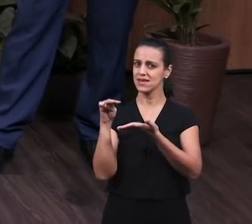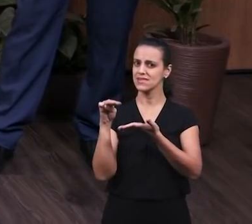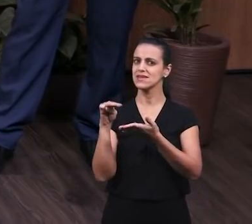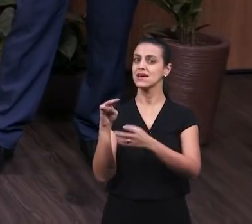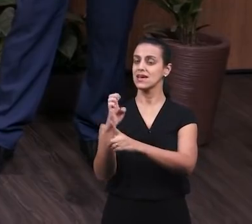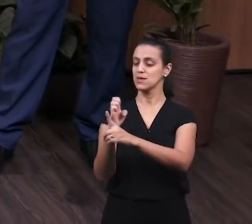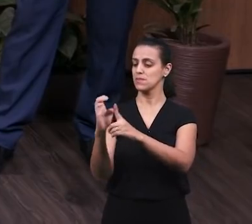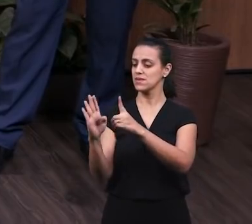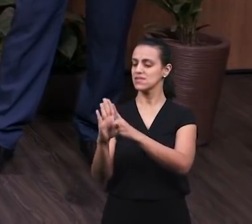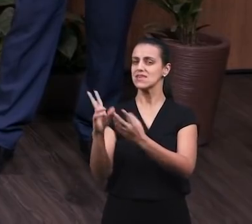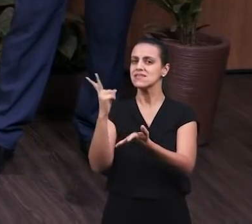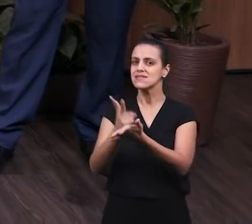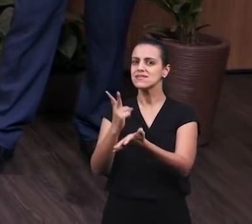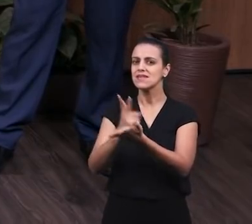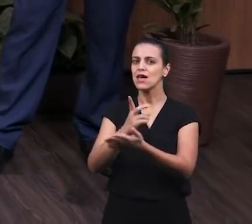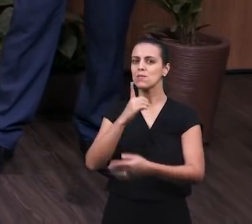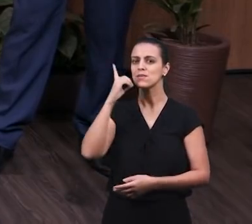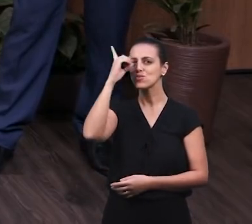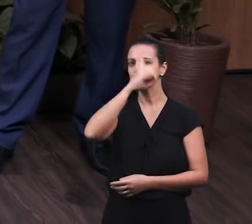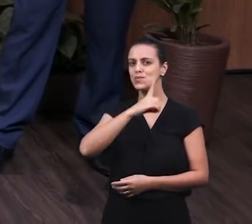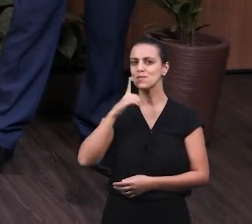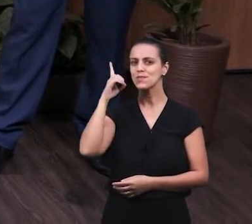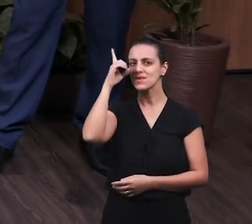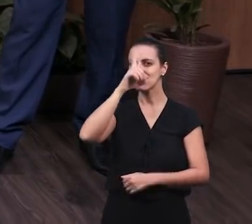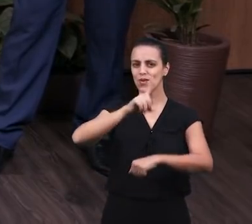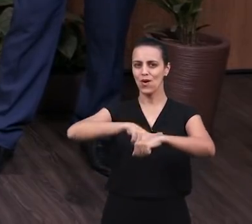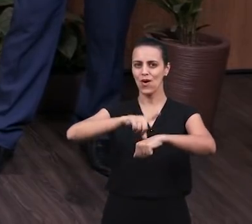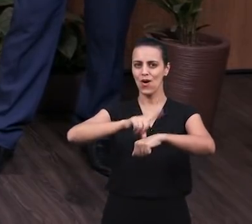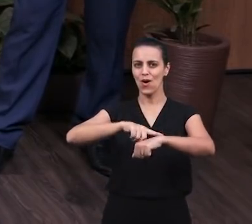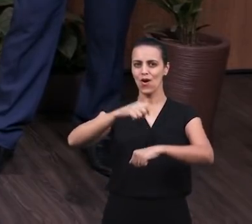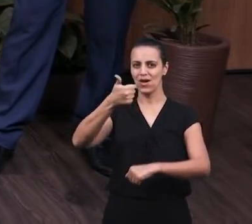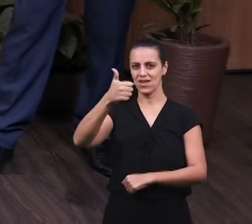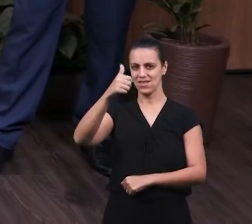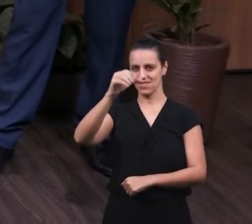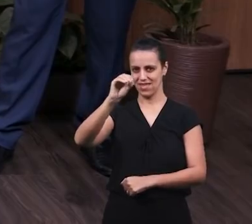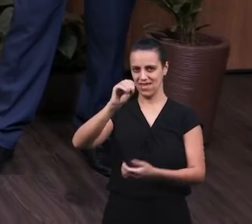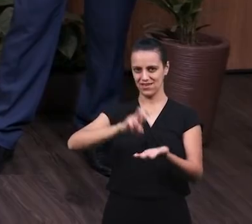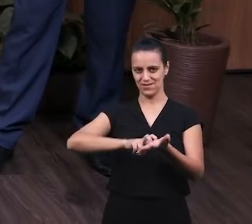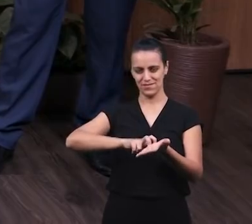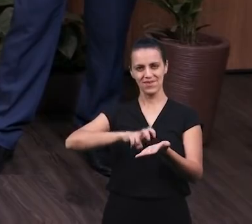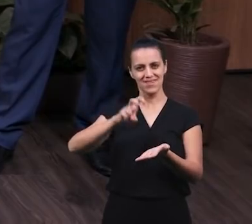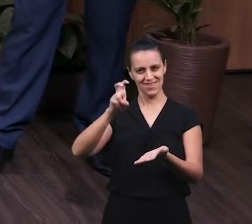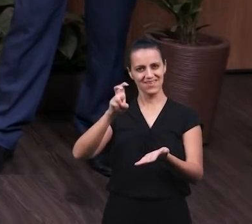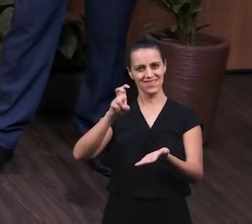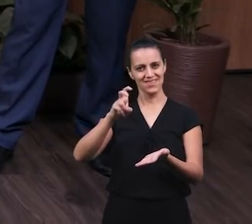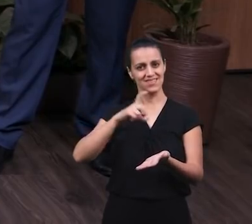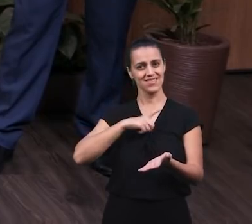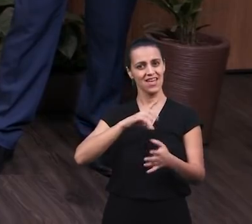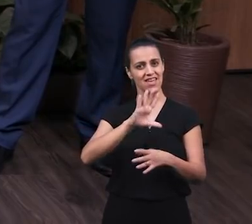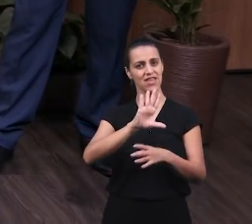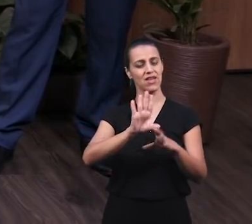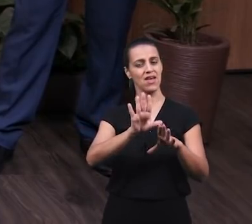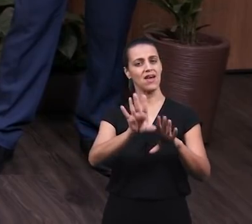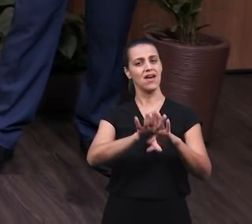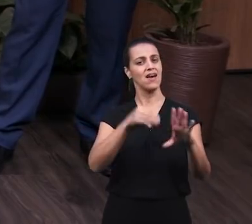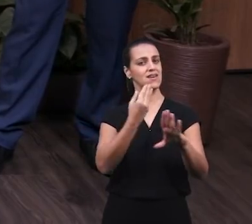Dominical acontece todos os domingos, às 10 horas da manhã, pelo nosso canal do